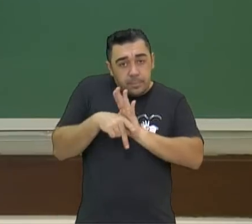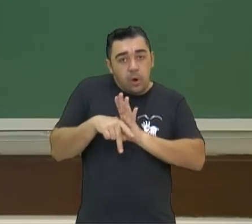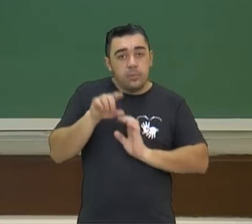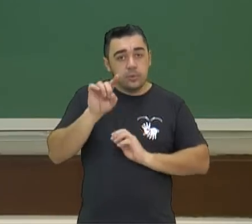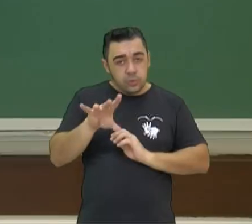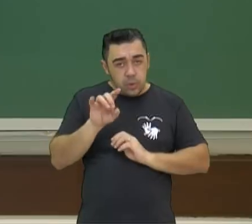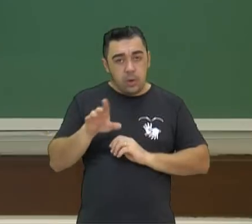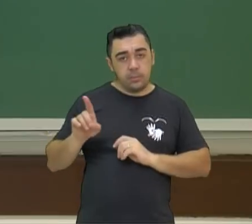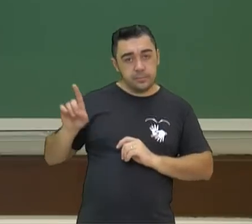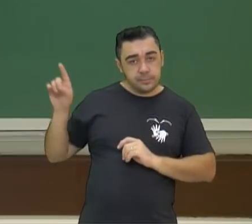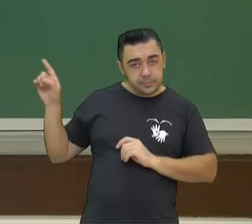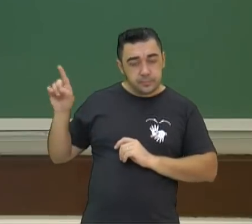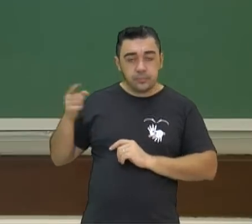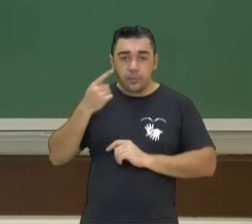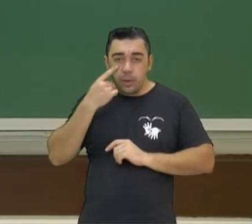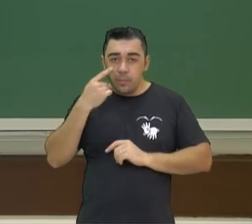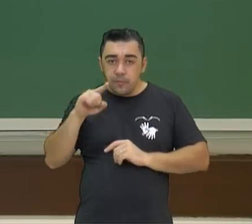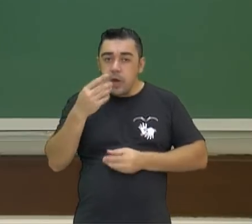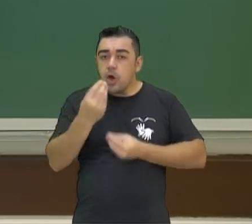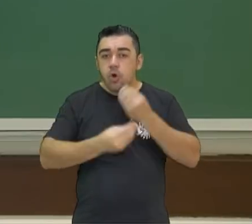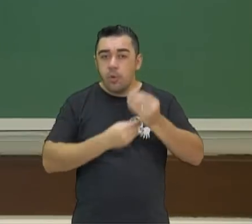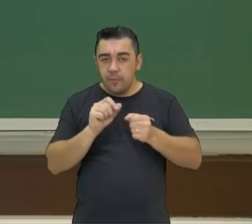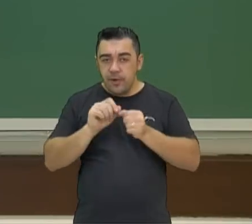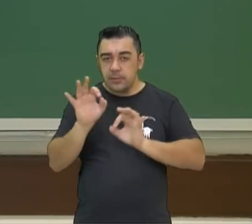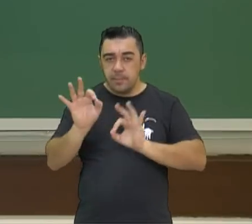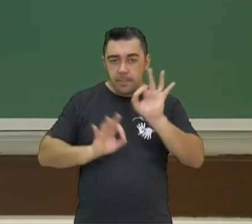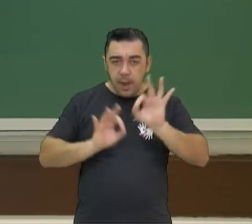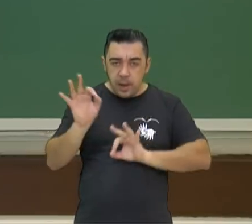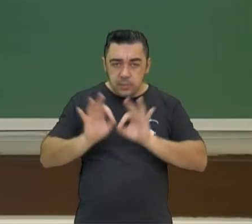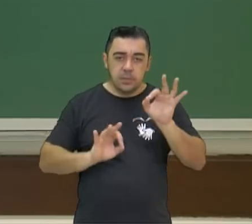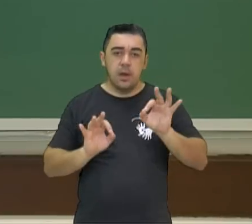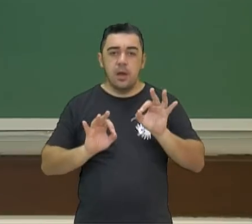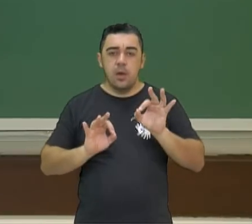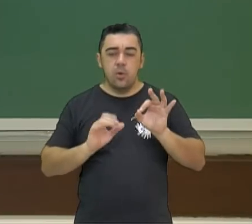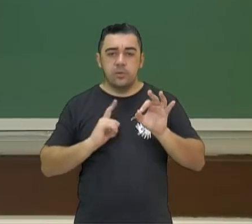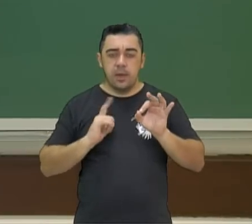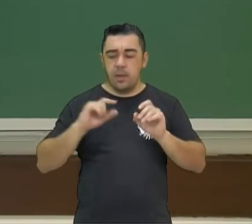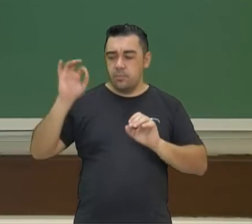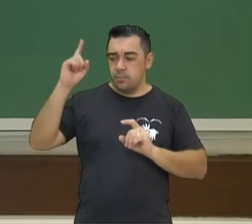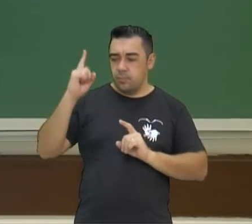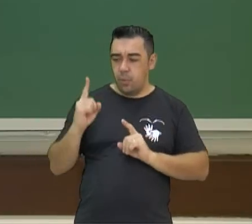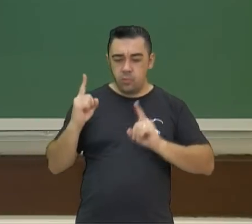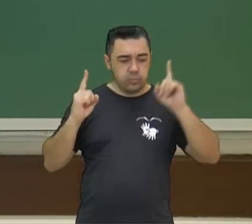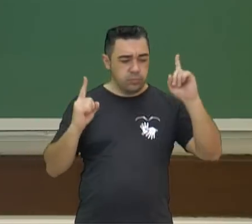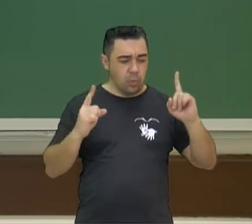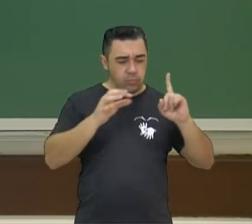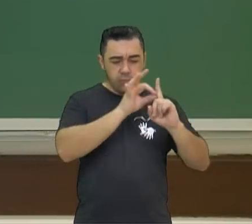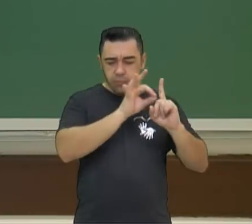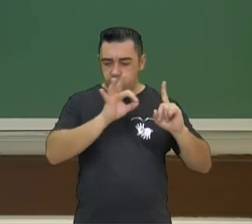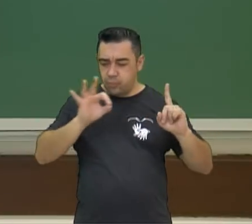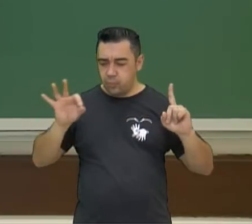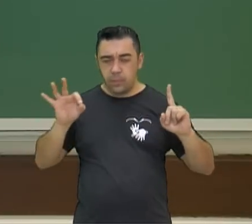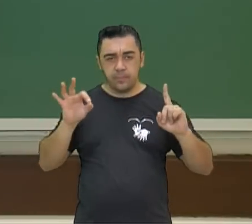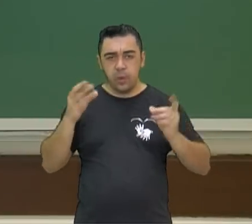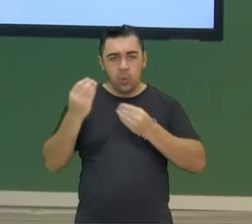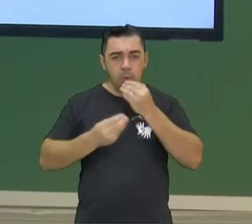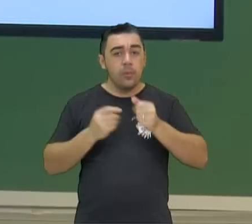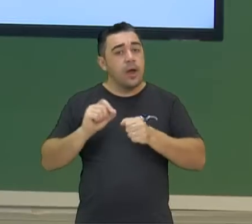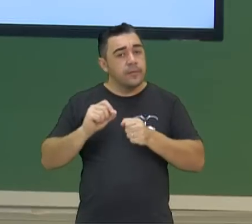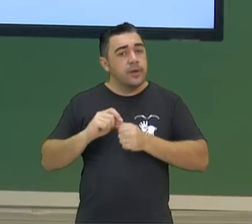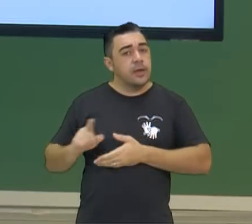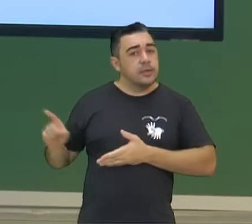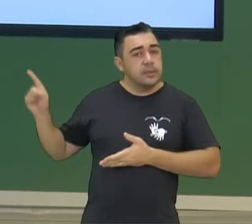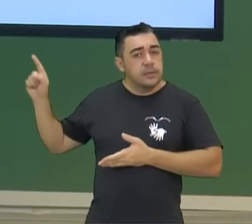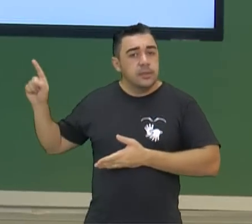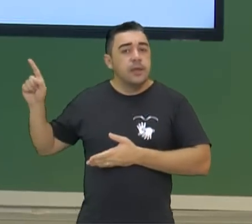ver na sequência como que ela é colocada, como que ela é afixada, né? Mas, então, tornou esse esporte, né,